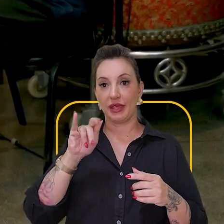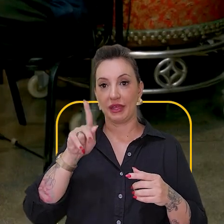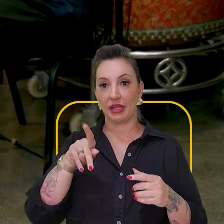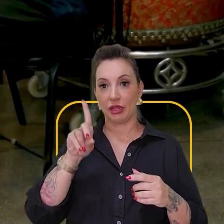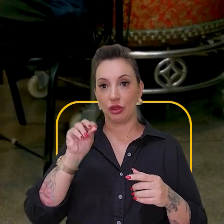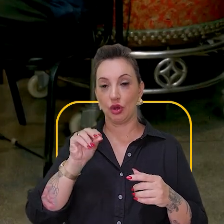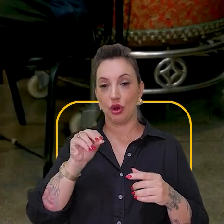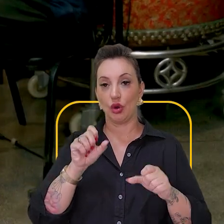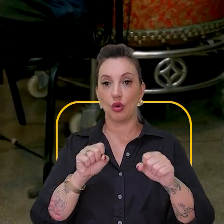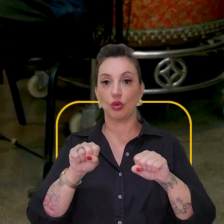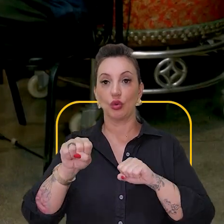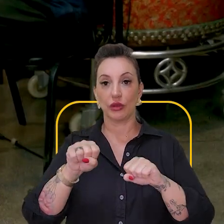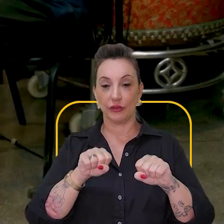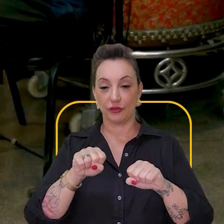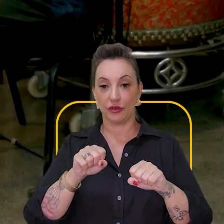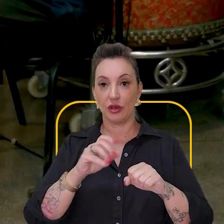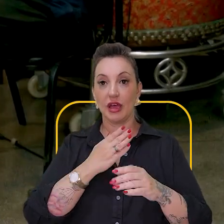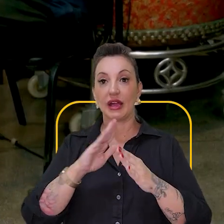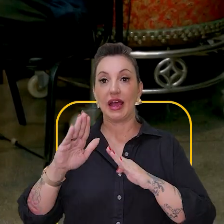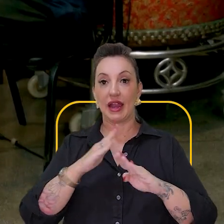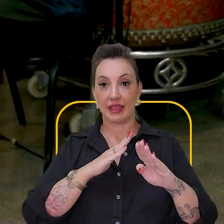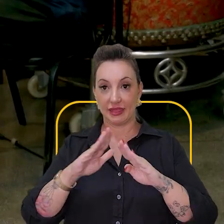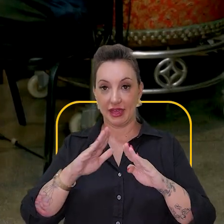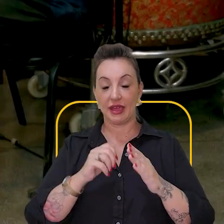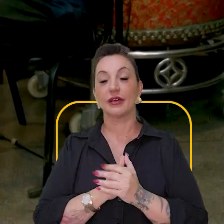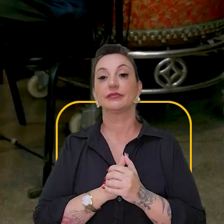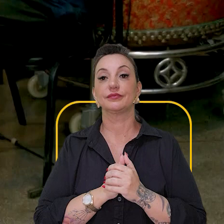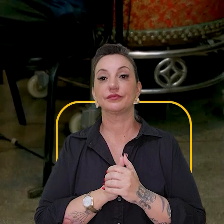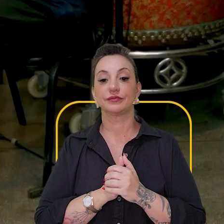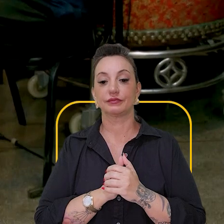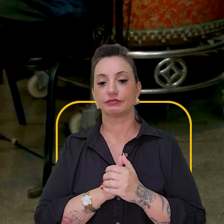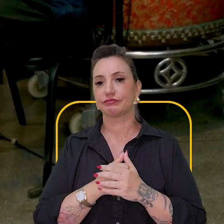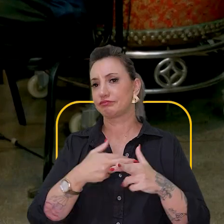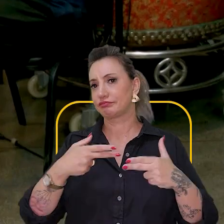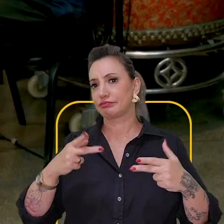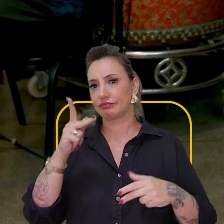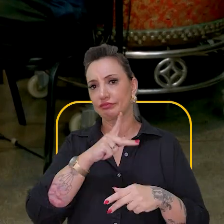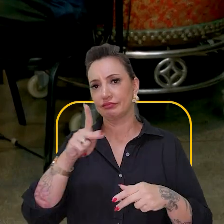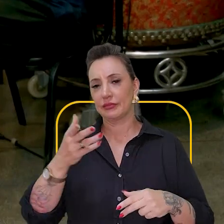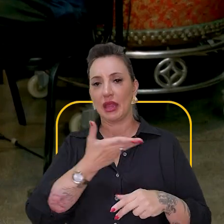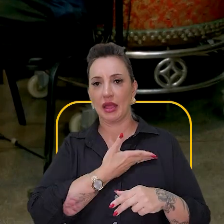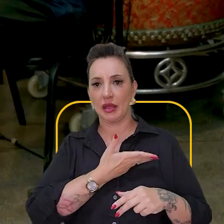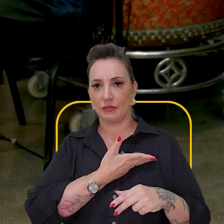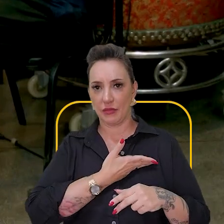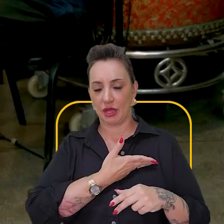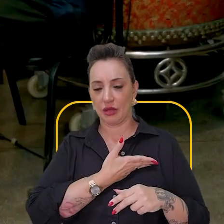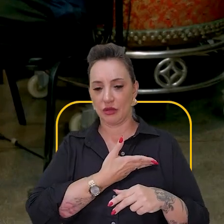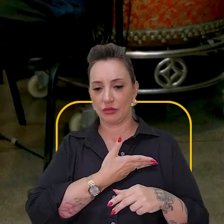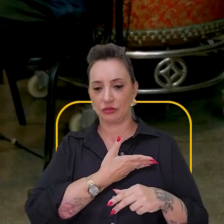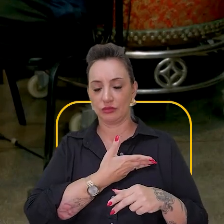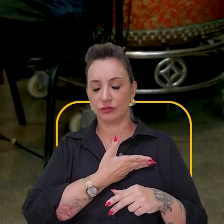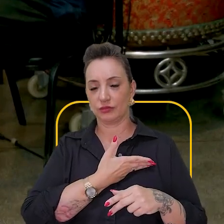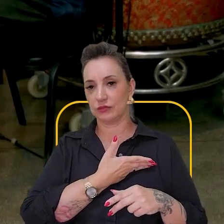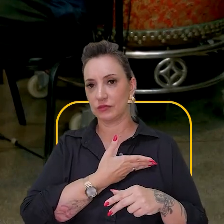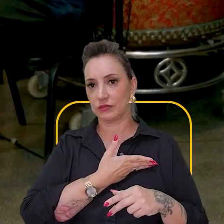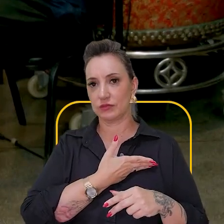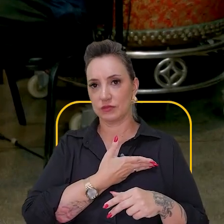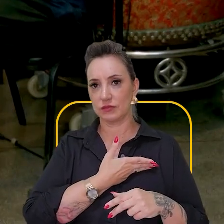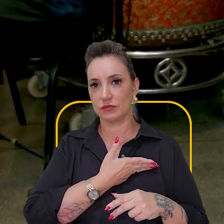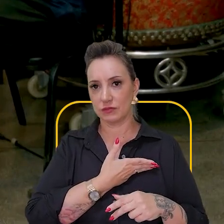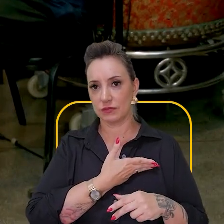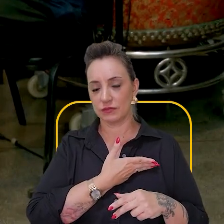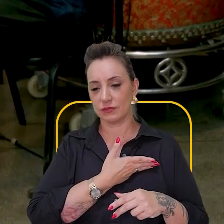k fu karatê os professores eram amigos e era uma coisa